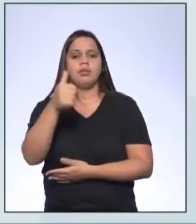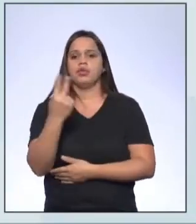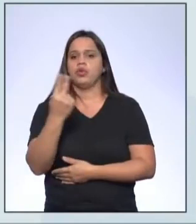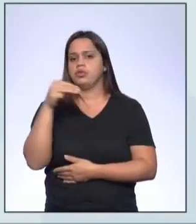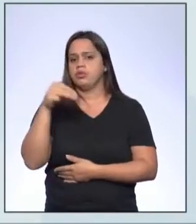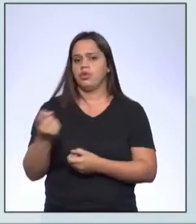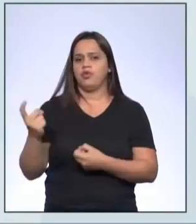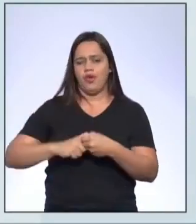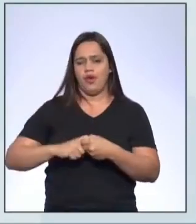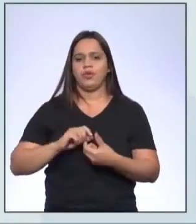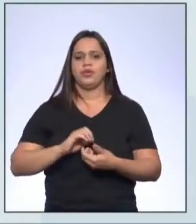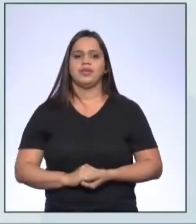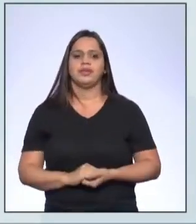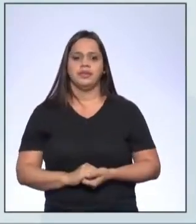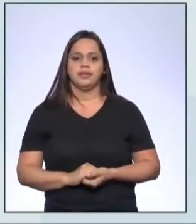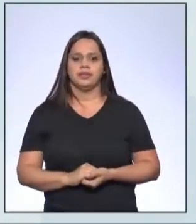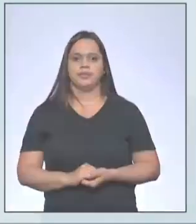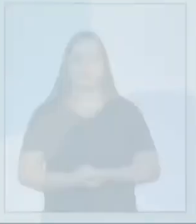a gente volta. Tá? Até breve.